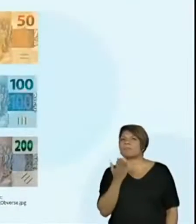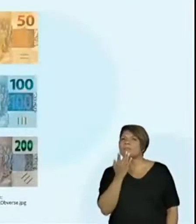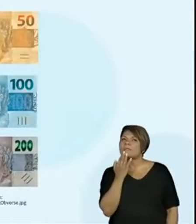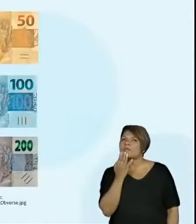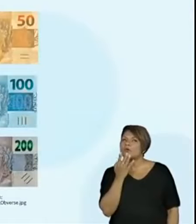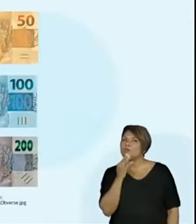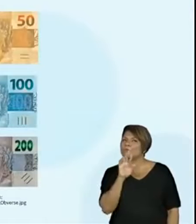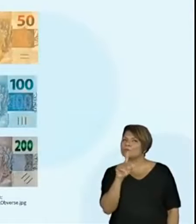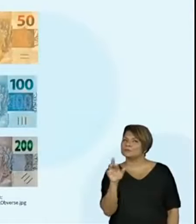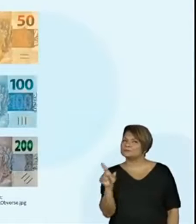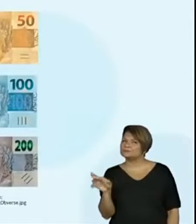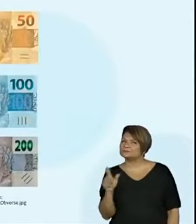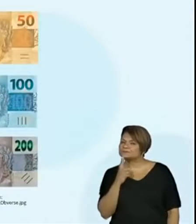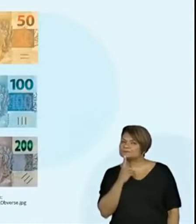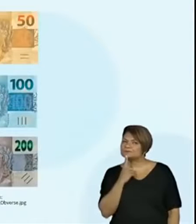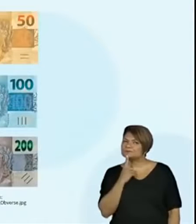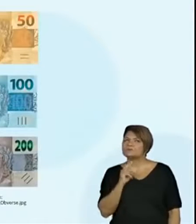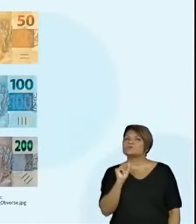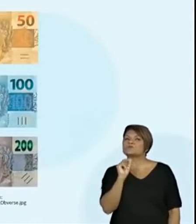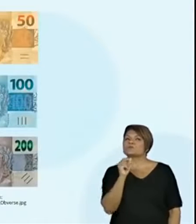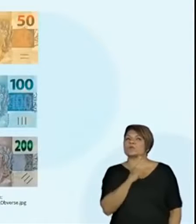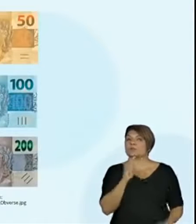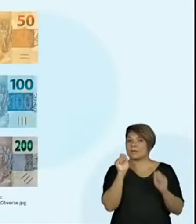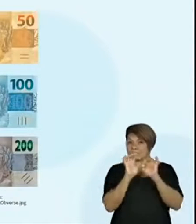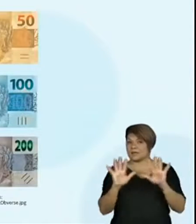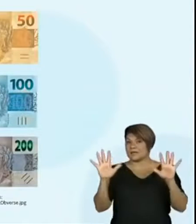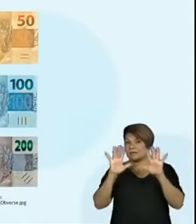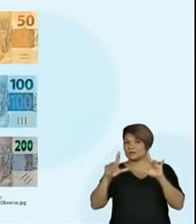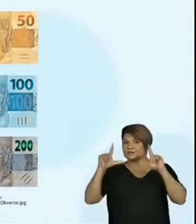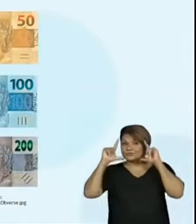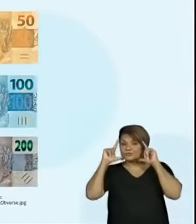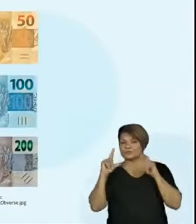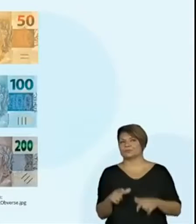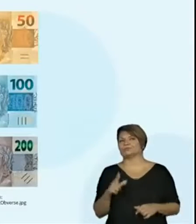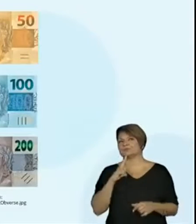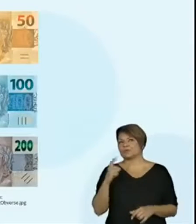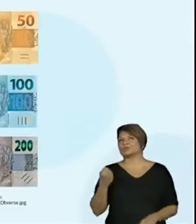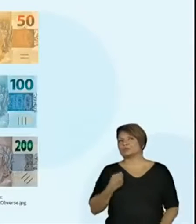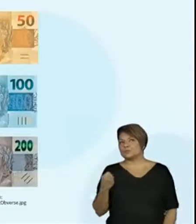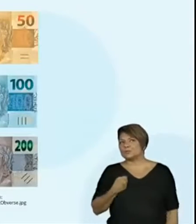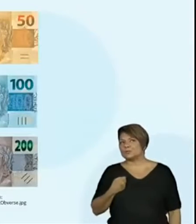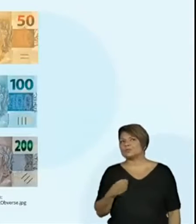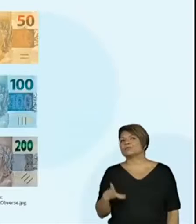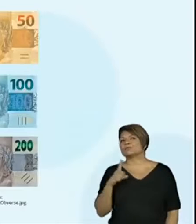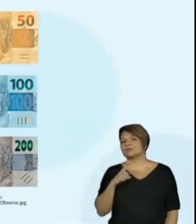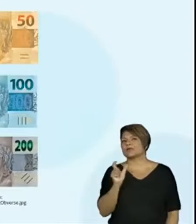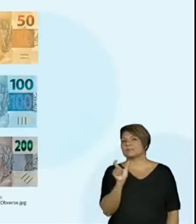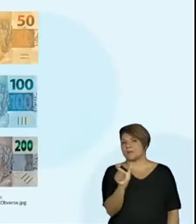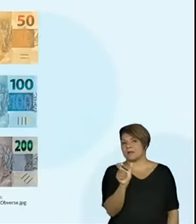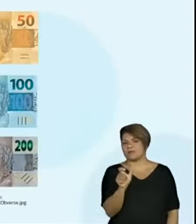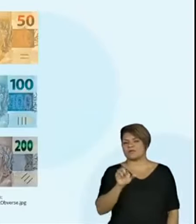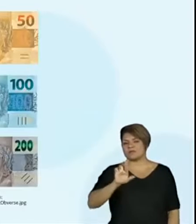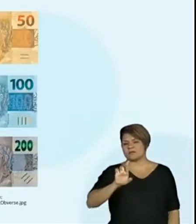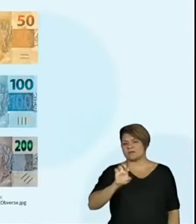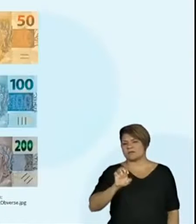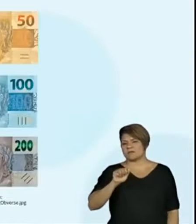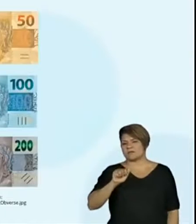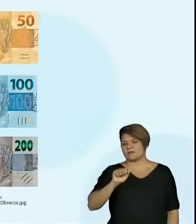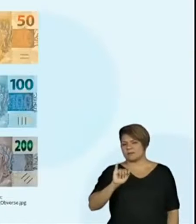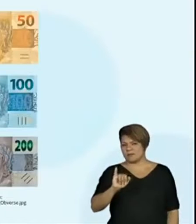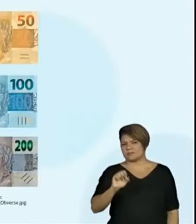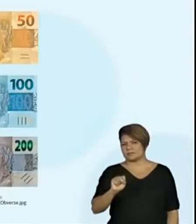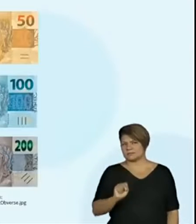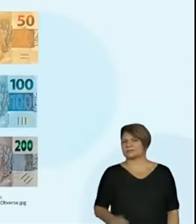cor. Olha a questão, o que compõe. Tem uma imagem, tem o número que compõe, tem a palavrinha reais.